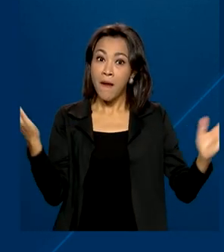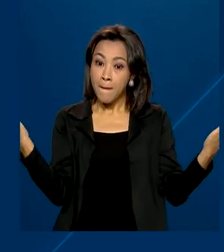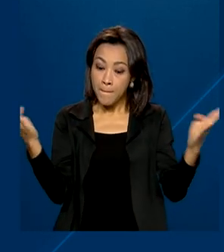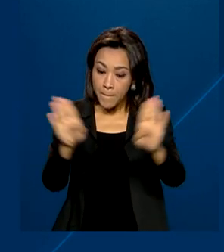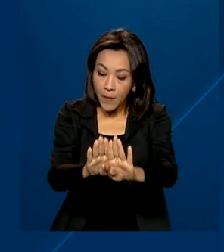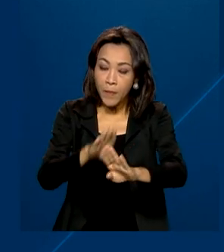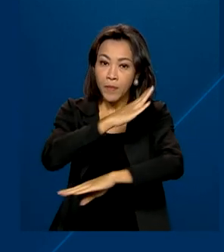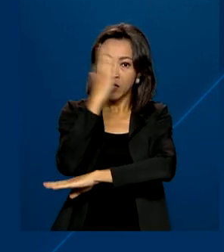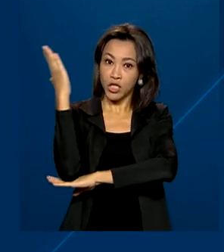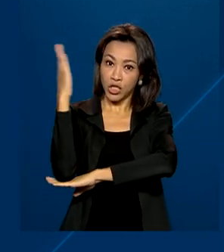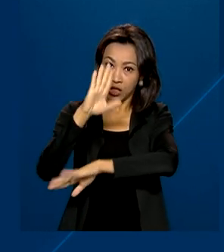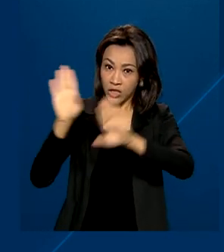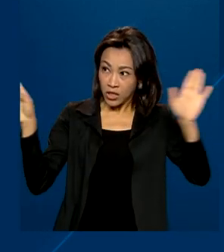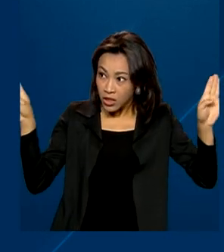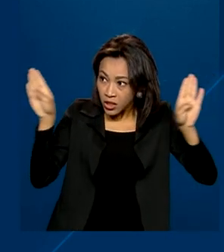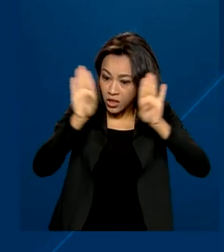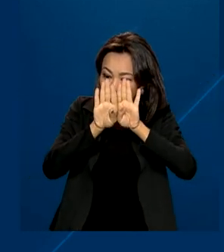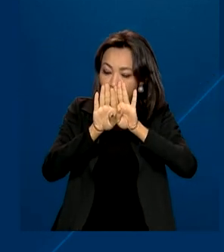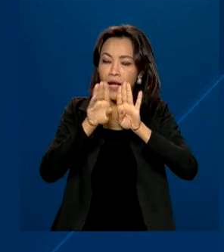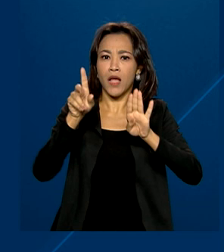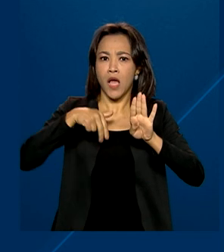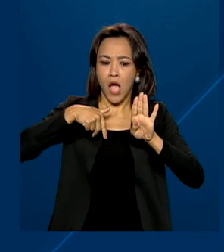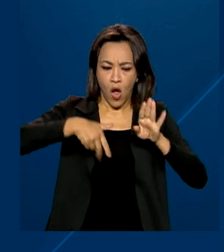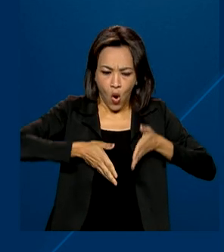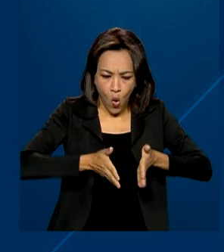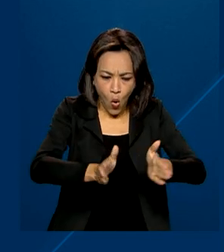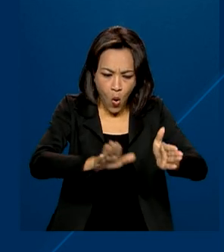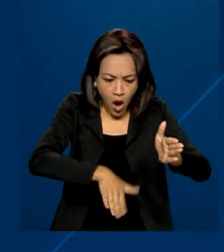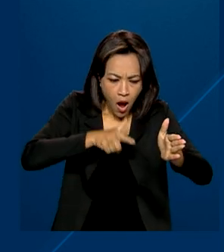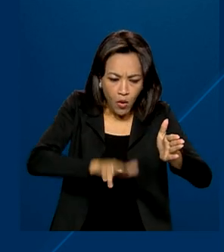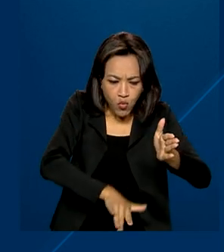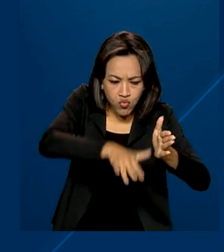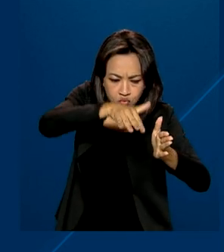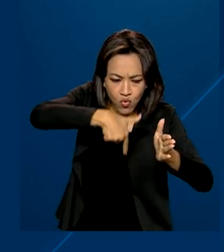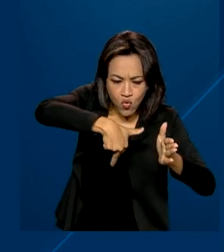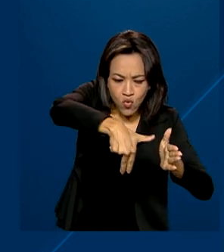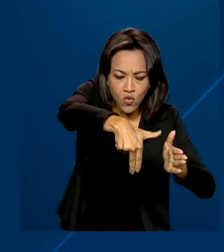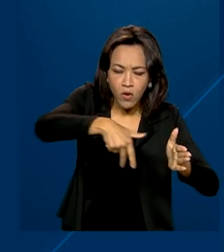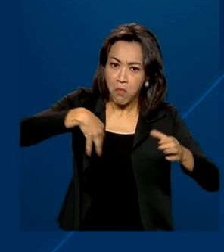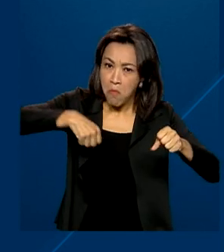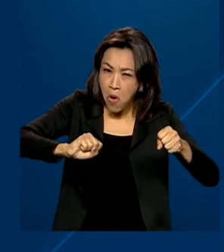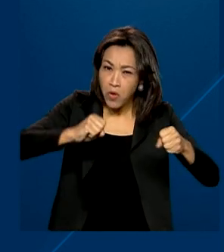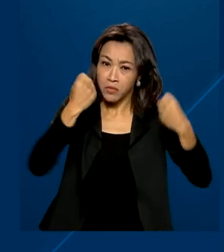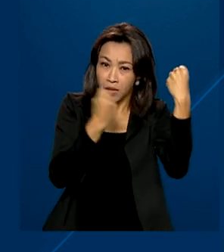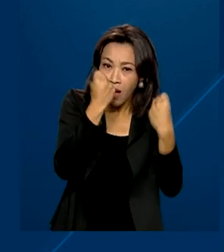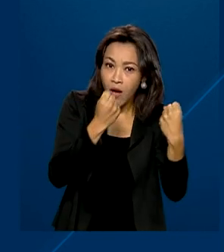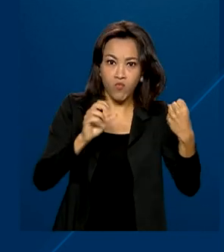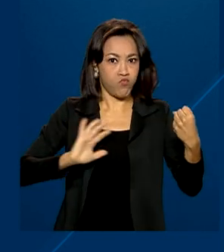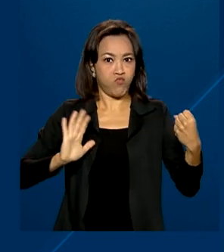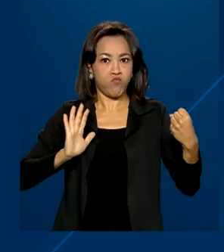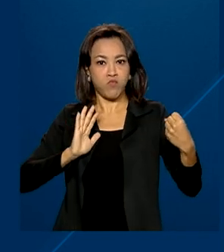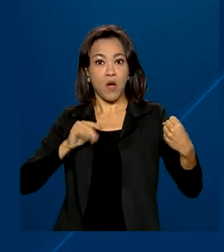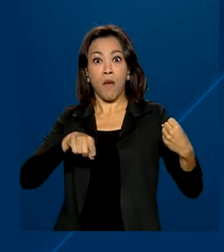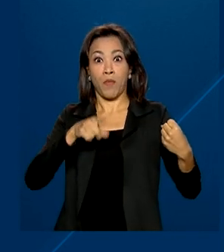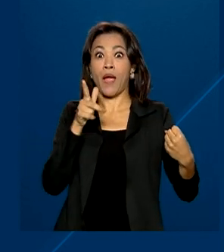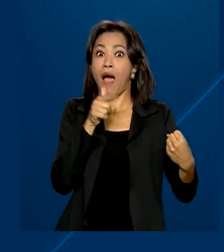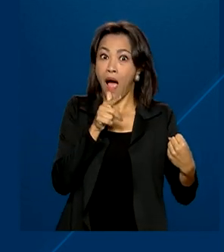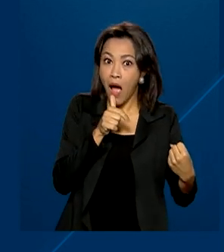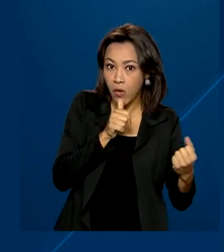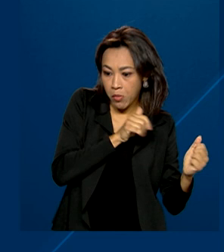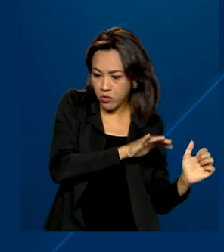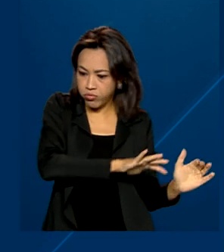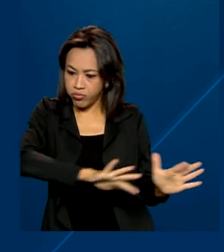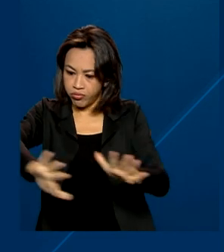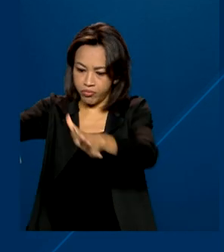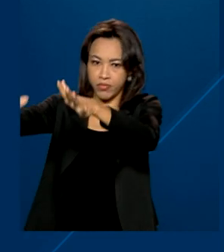portas e janelas, nunca atravesse ruas alagadas, mesmo estando de carro, moto ou bicicleta, pois a força da água poderá